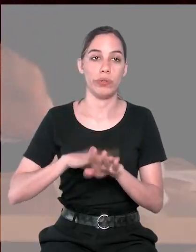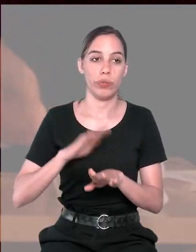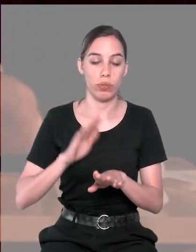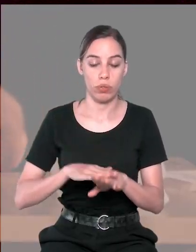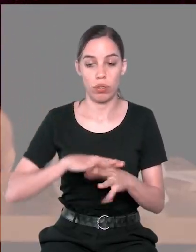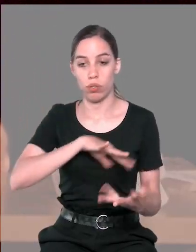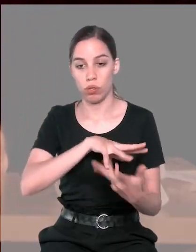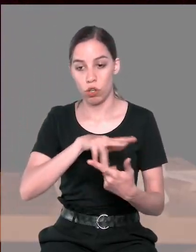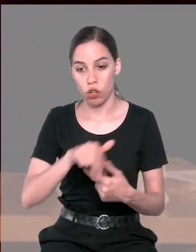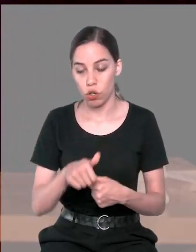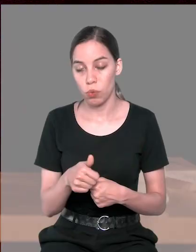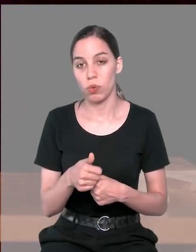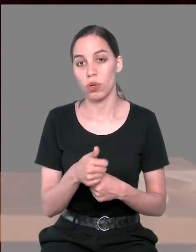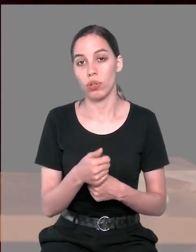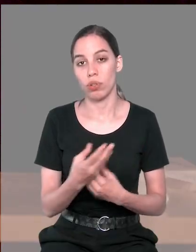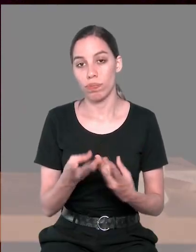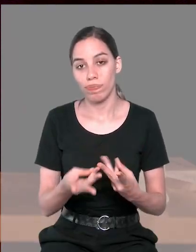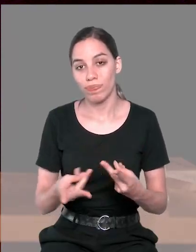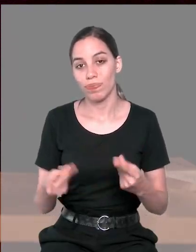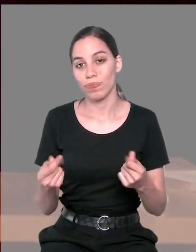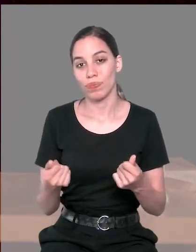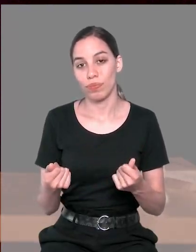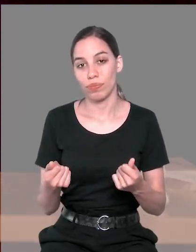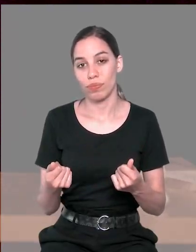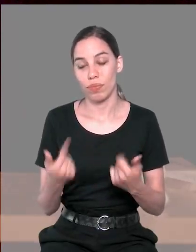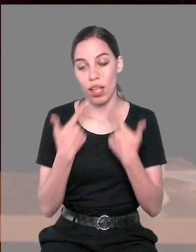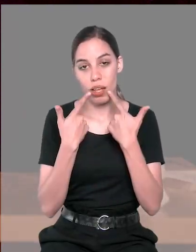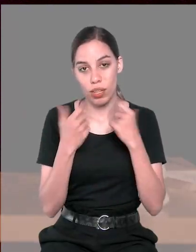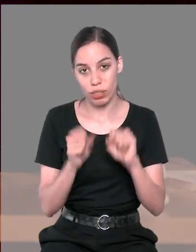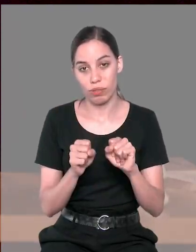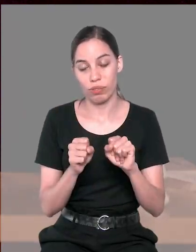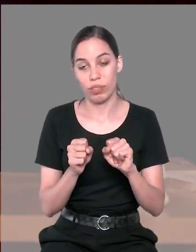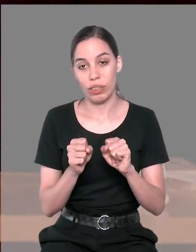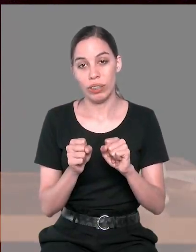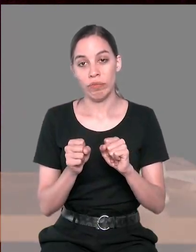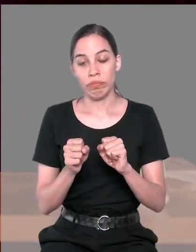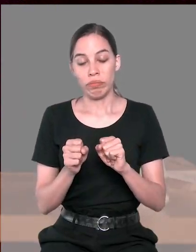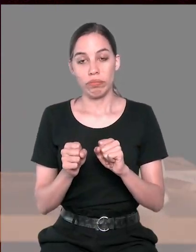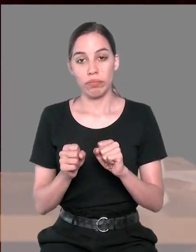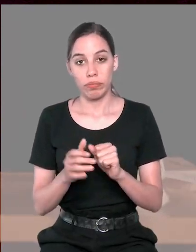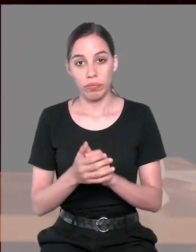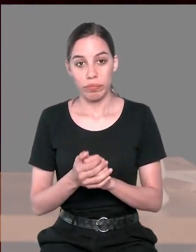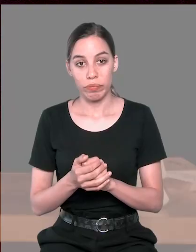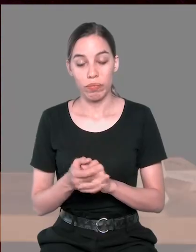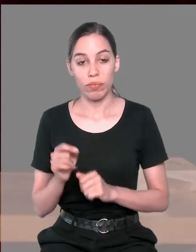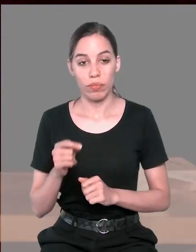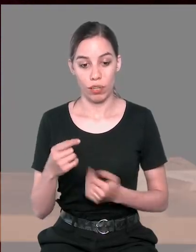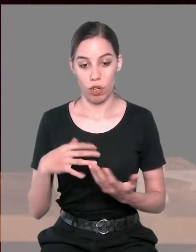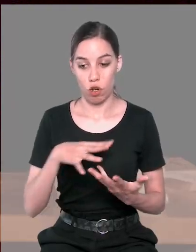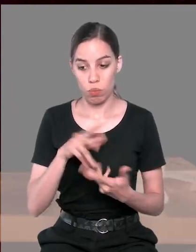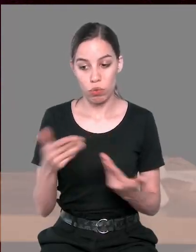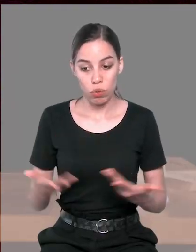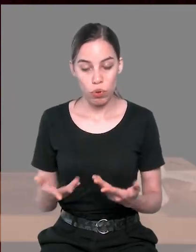atravessamento desses mundos sensíveis que a linguagem coloca em jogo. Né? E, de fato, só que a gente vive um momento, né, em que tudo